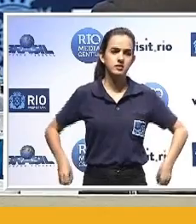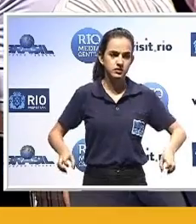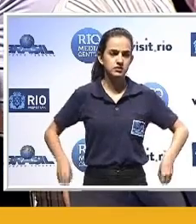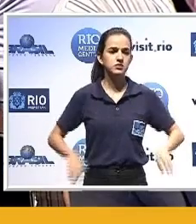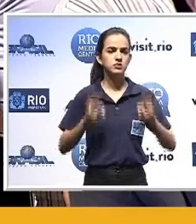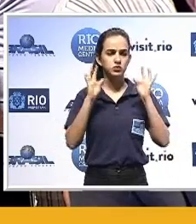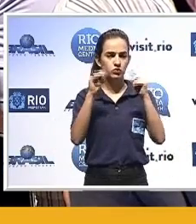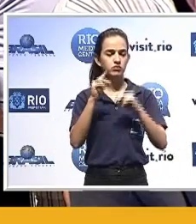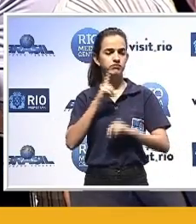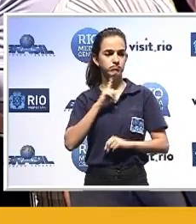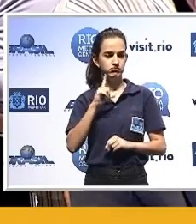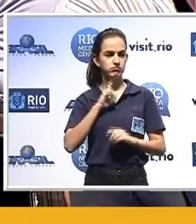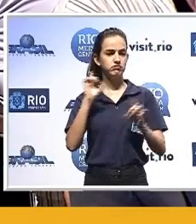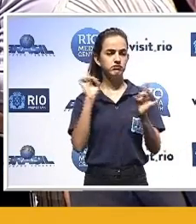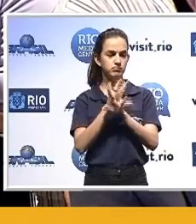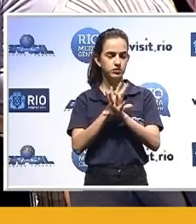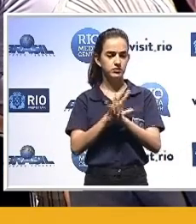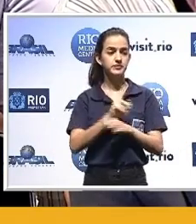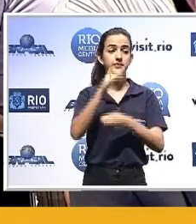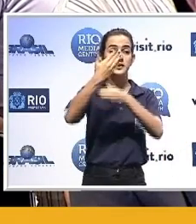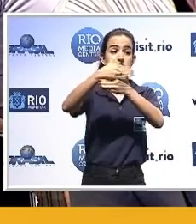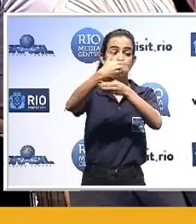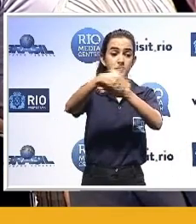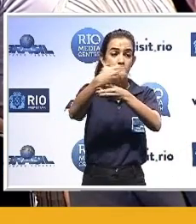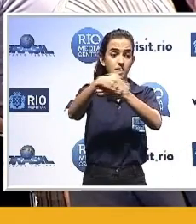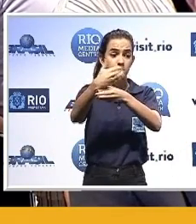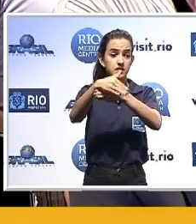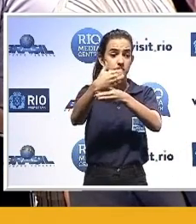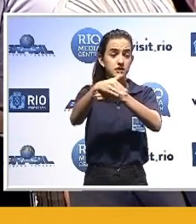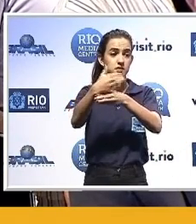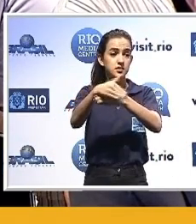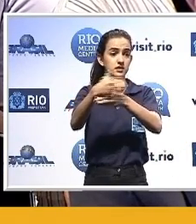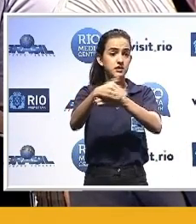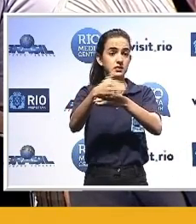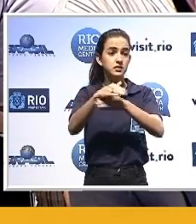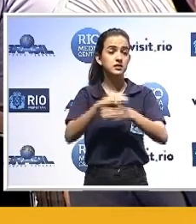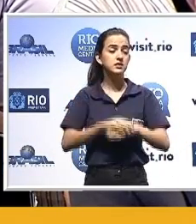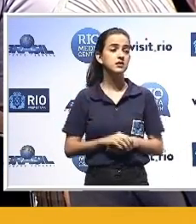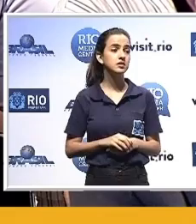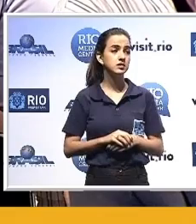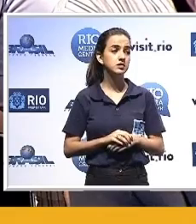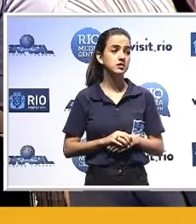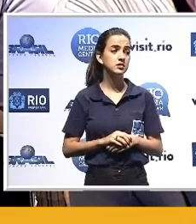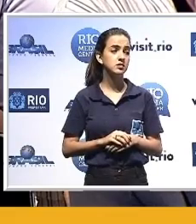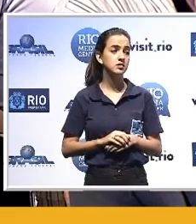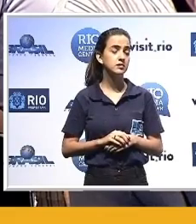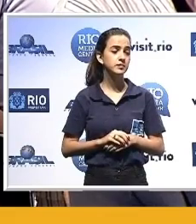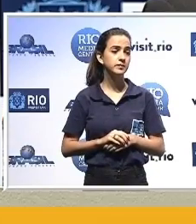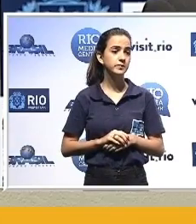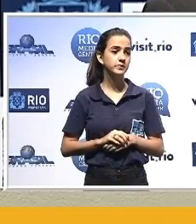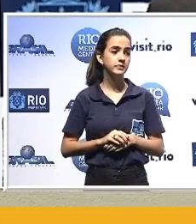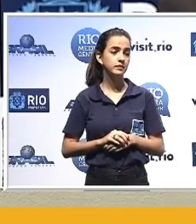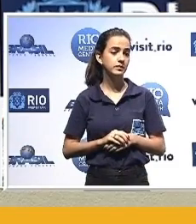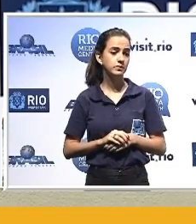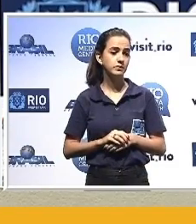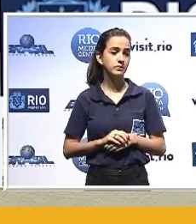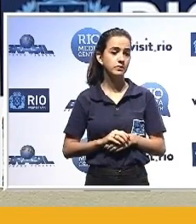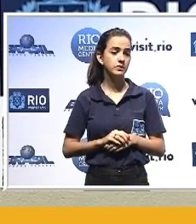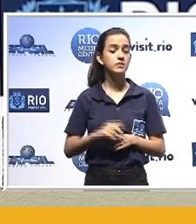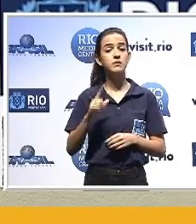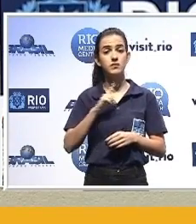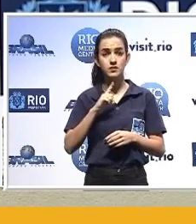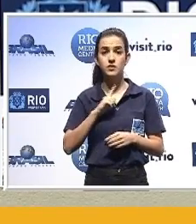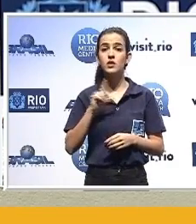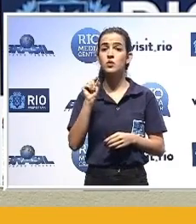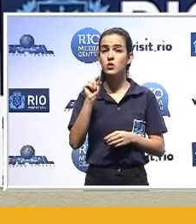cadeiras. Os táxis, você tem razão. Os táxis, embora tenha a